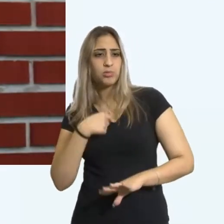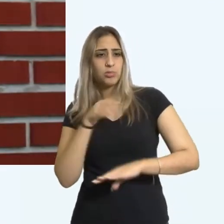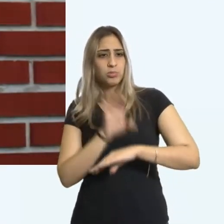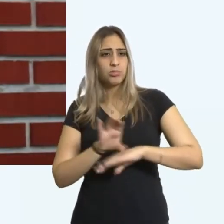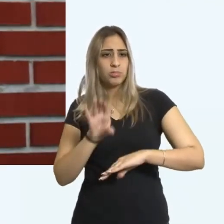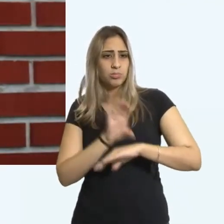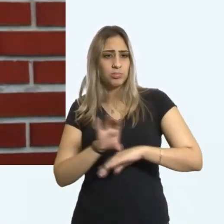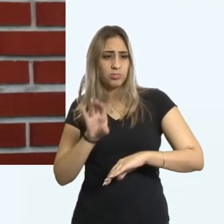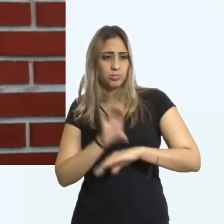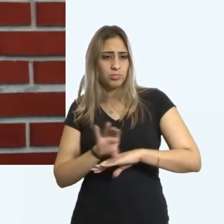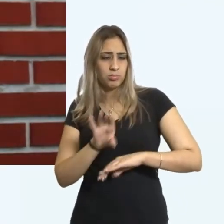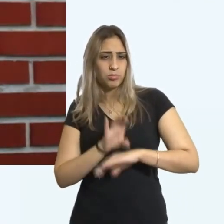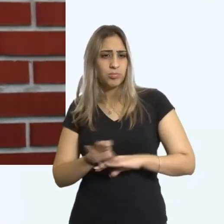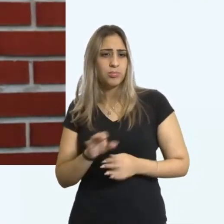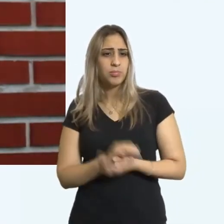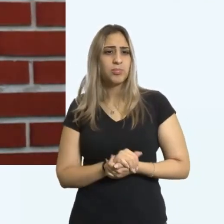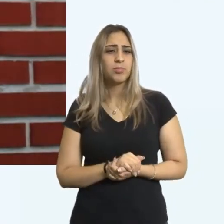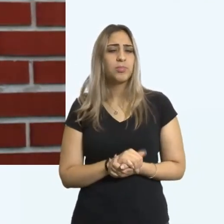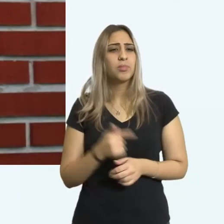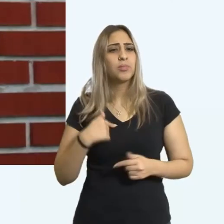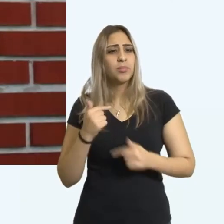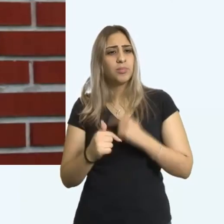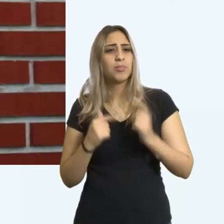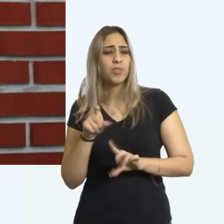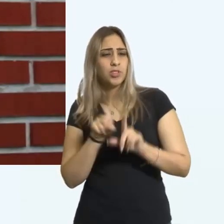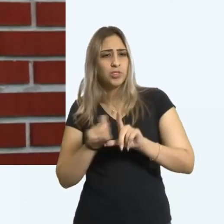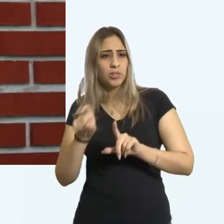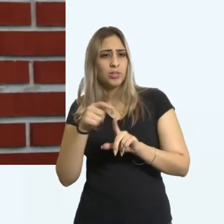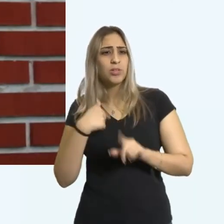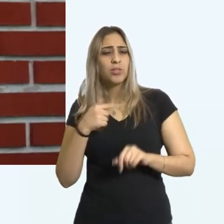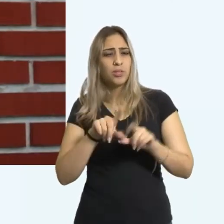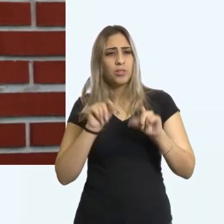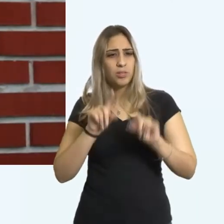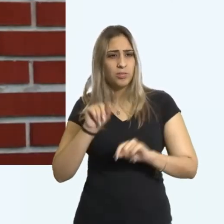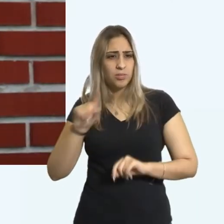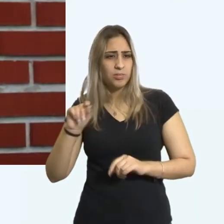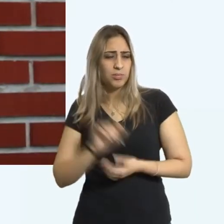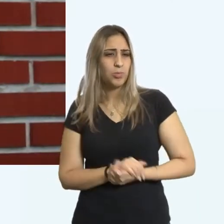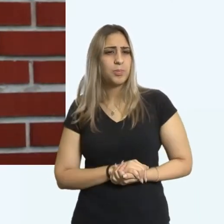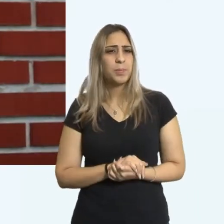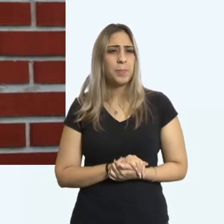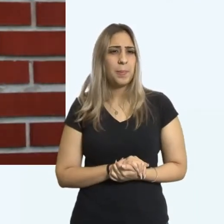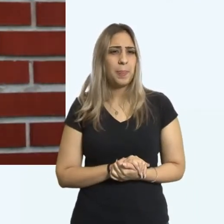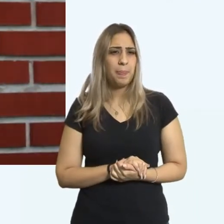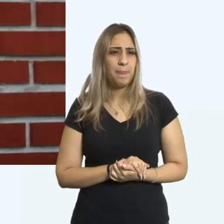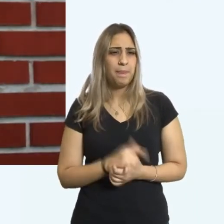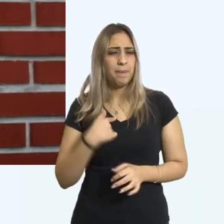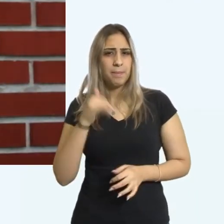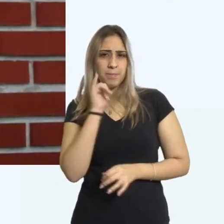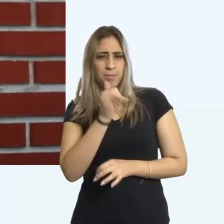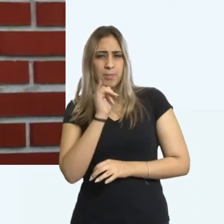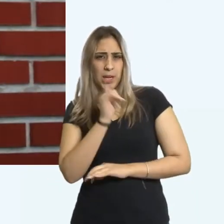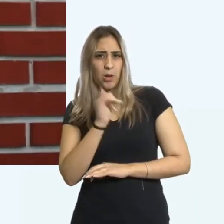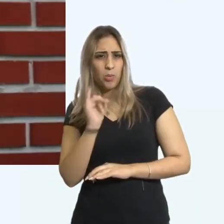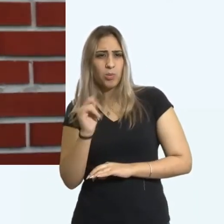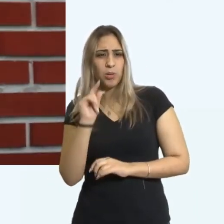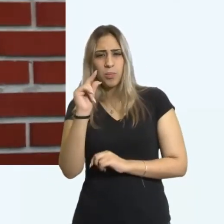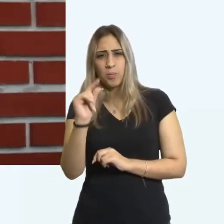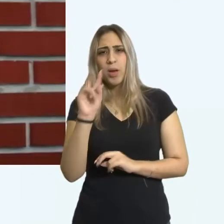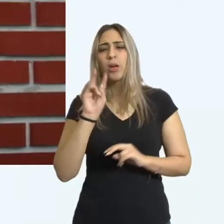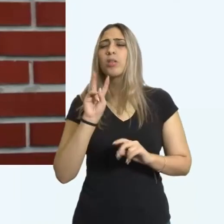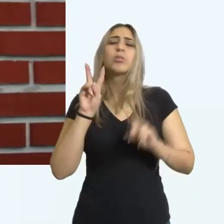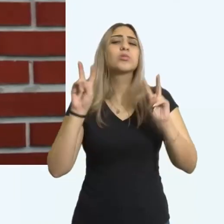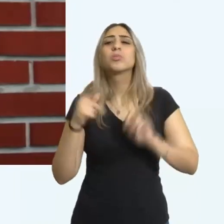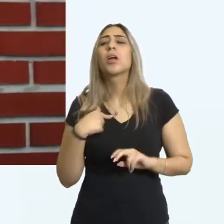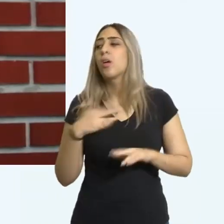consegue solitária então trabalho Hospital escolhido aqui apresentar a Maria leão para contar um pouco